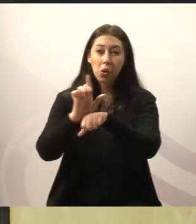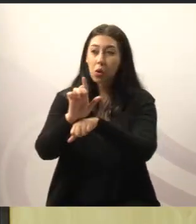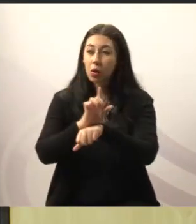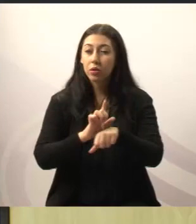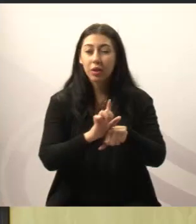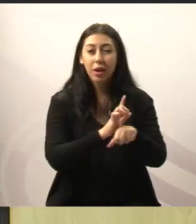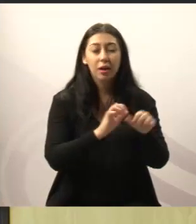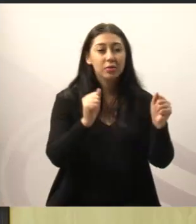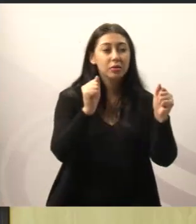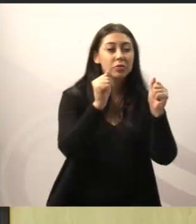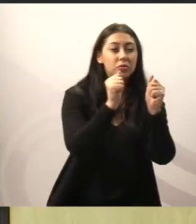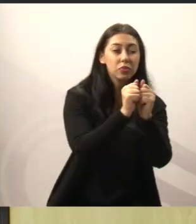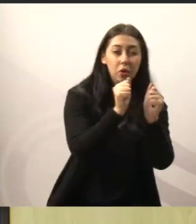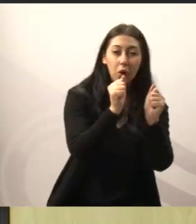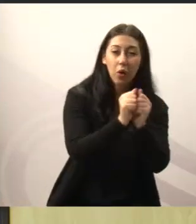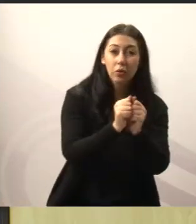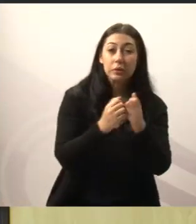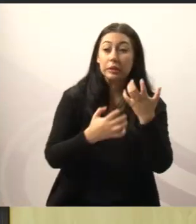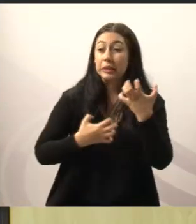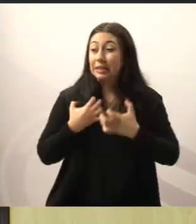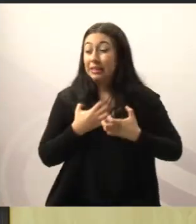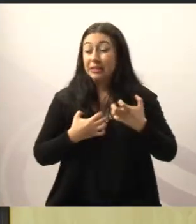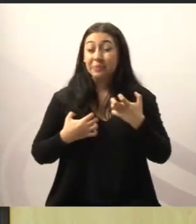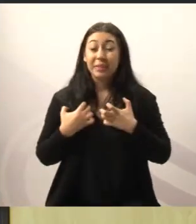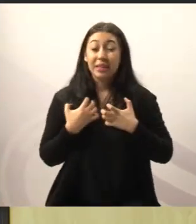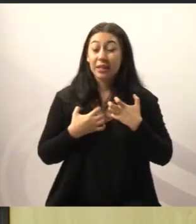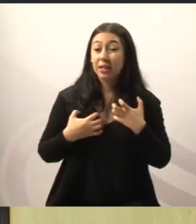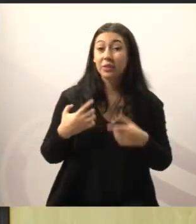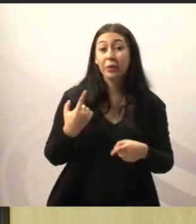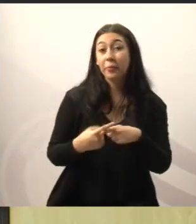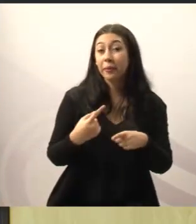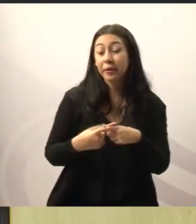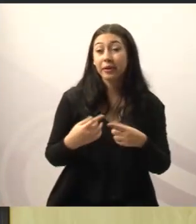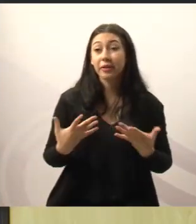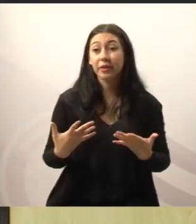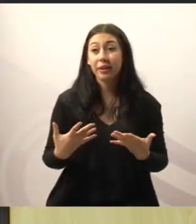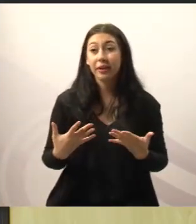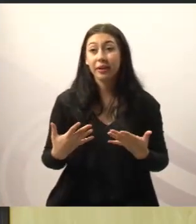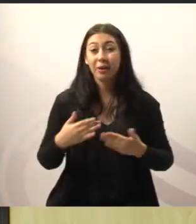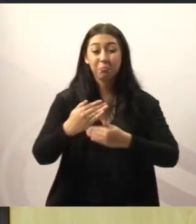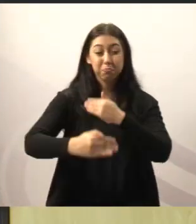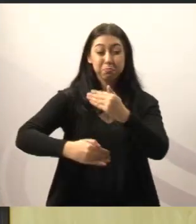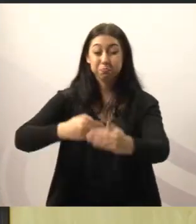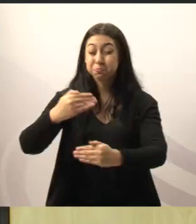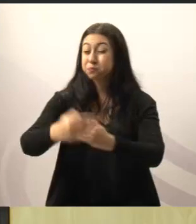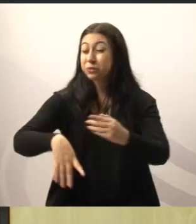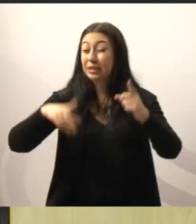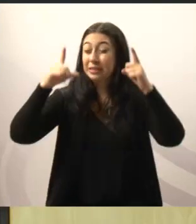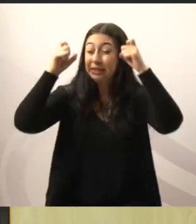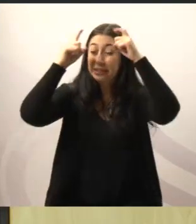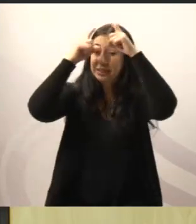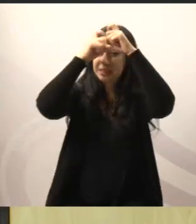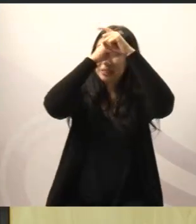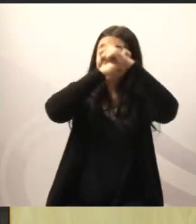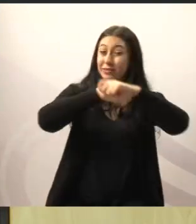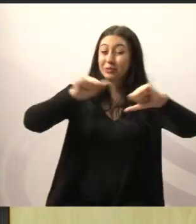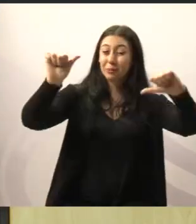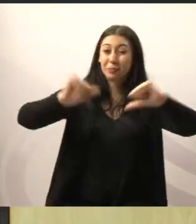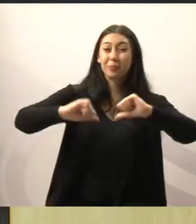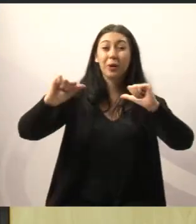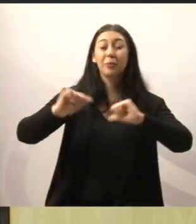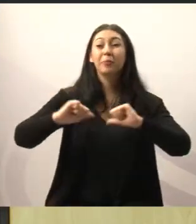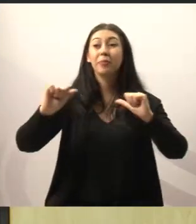e movimentos de comerciantes estão desesperados, pois cada vez mais estão se endividando e percebendo a sombra da